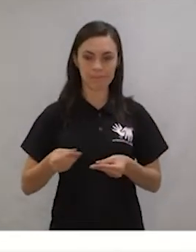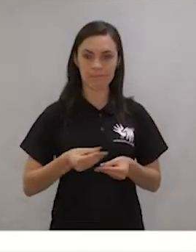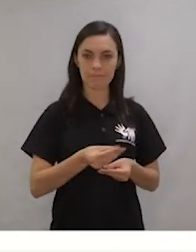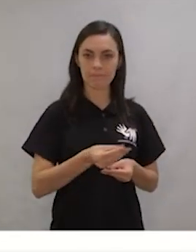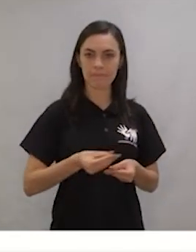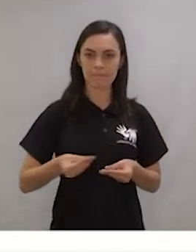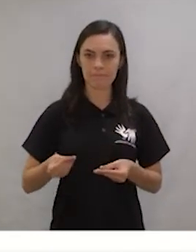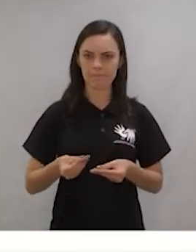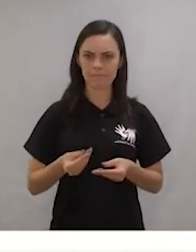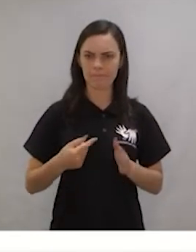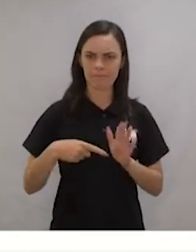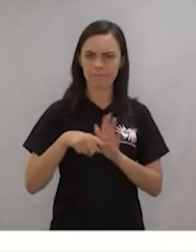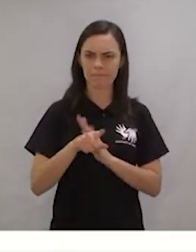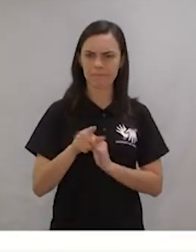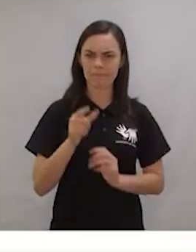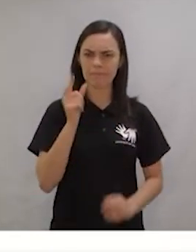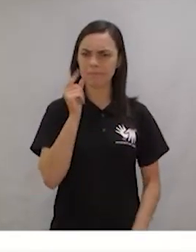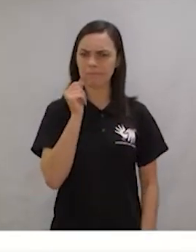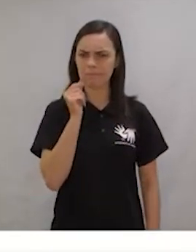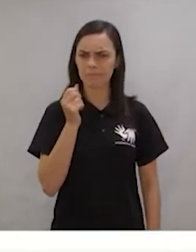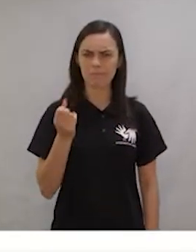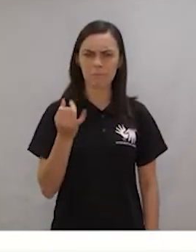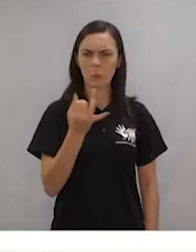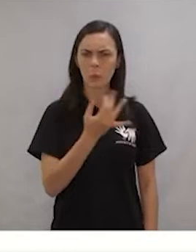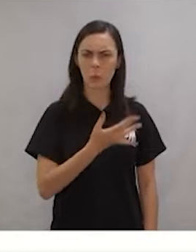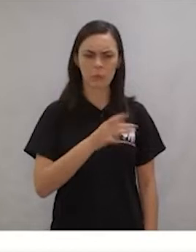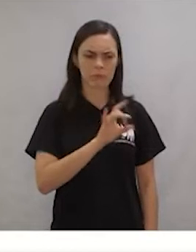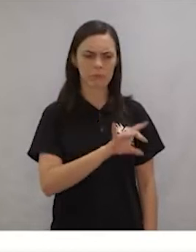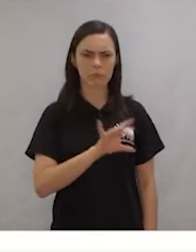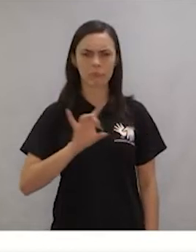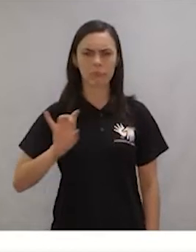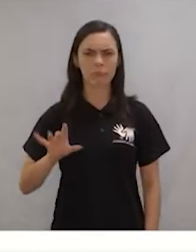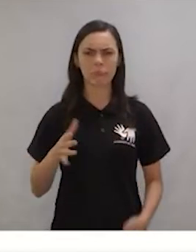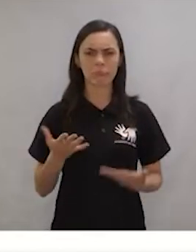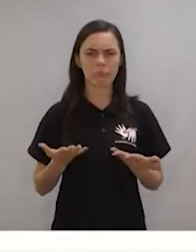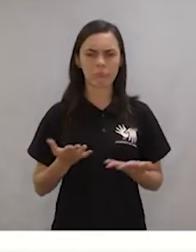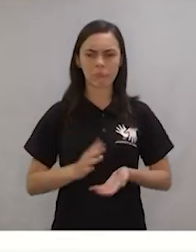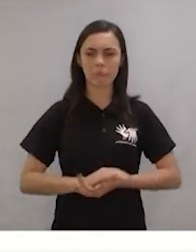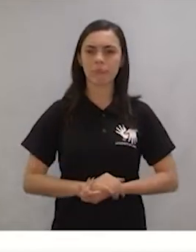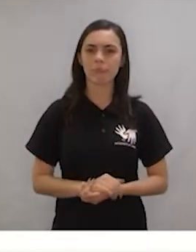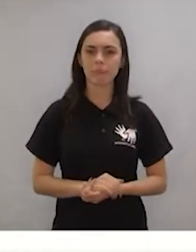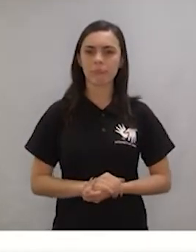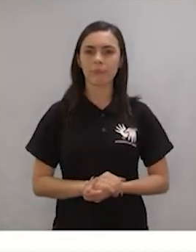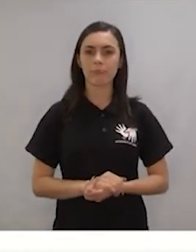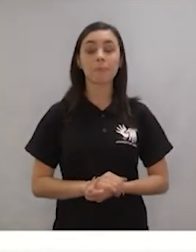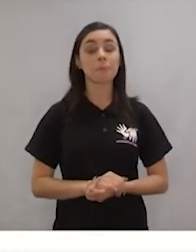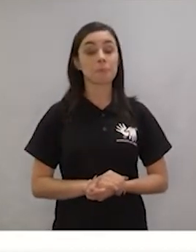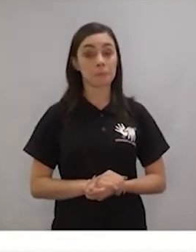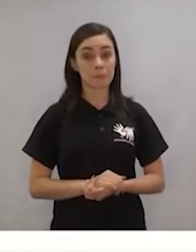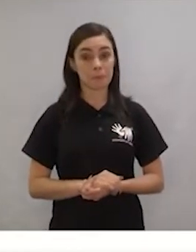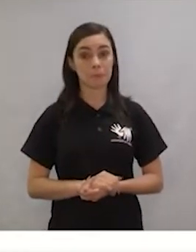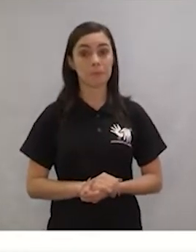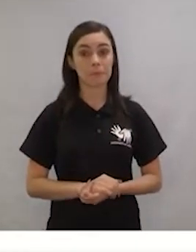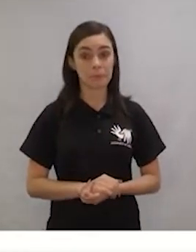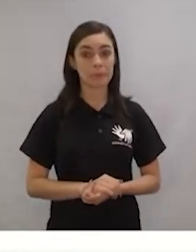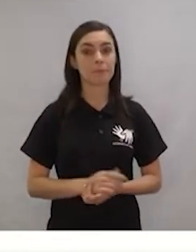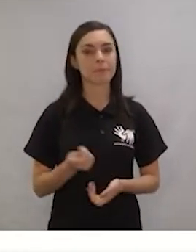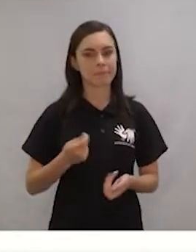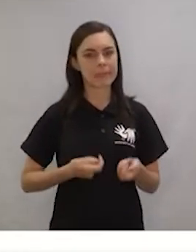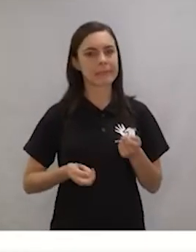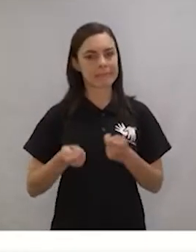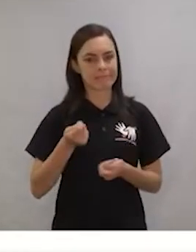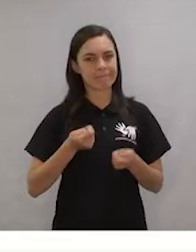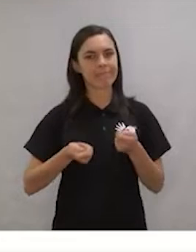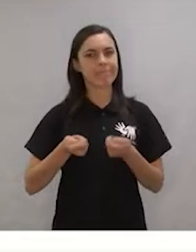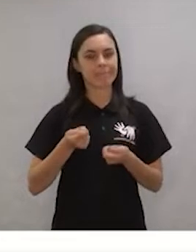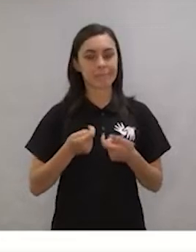caixas. Quantos lápis ficaram em cada caixa? Isso mesmo, tem que